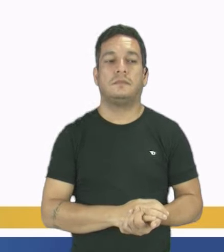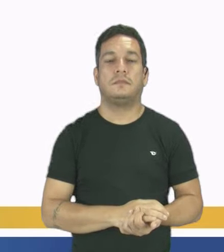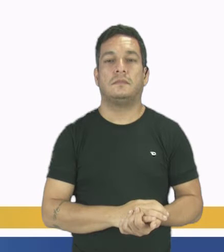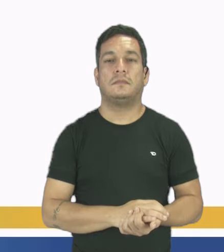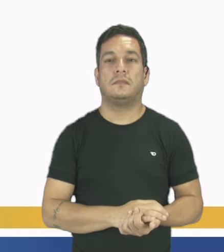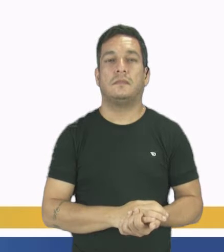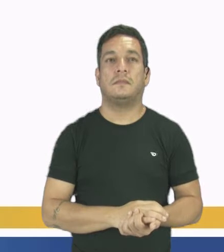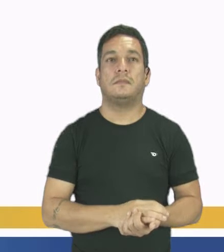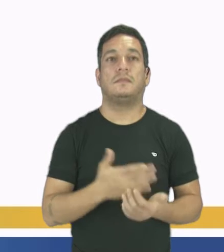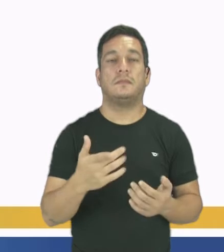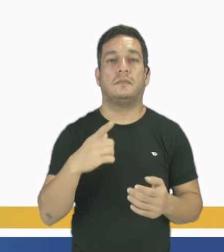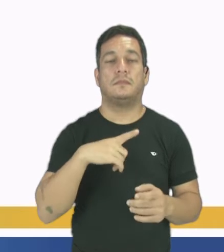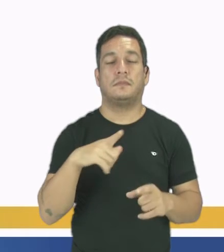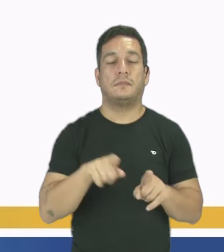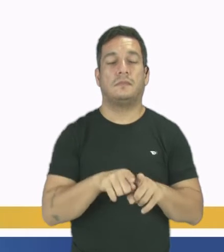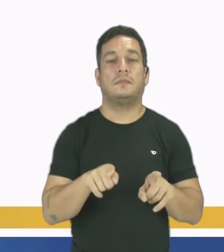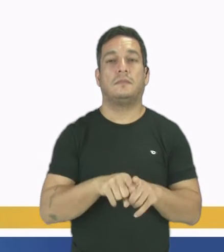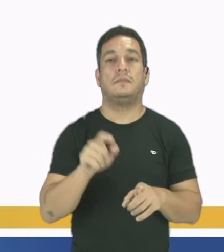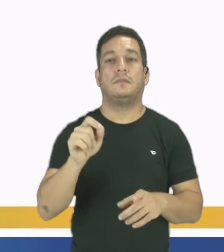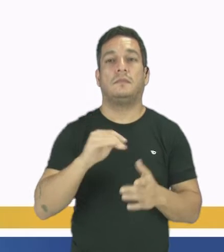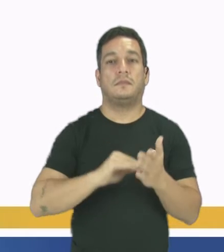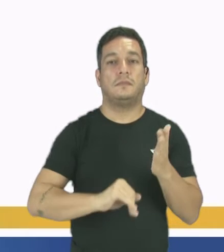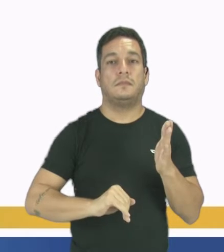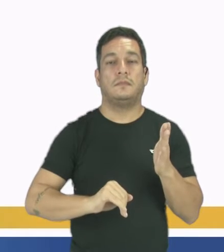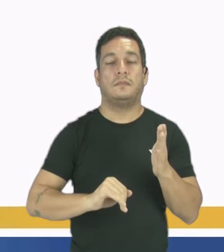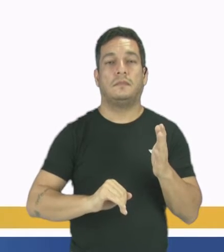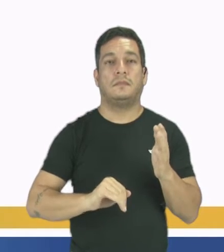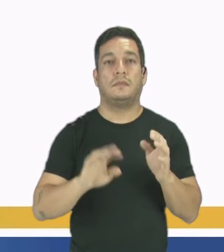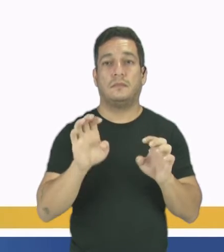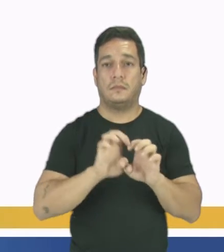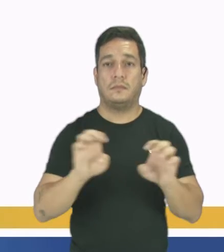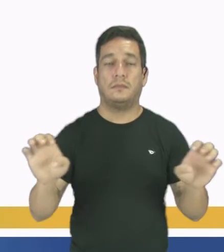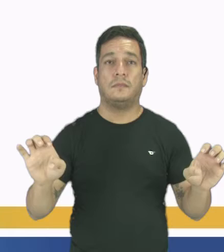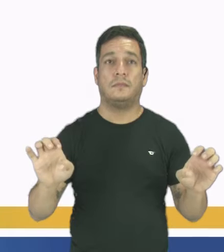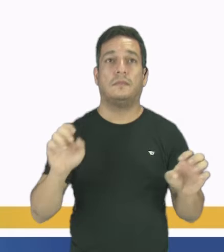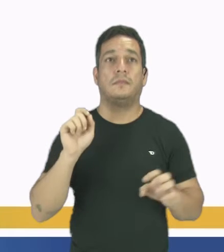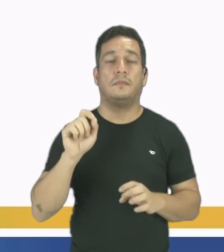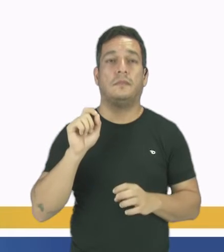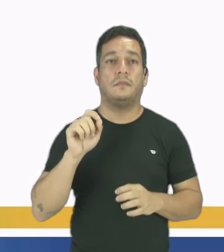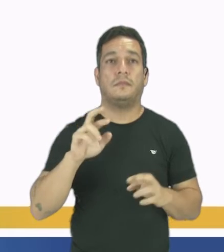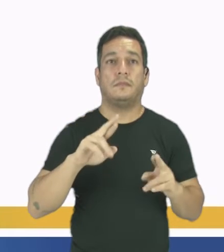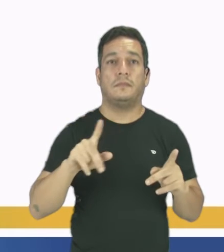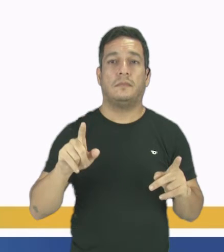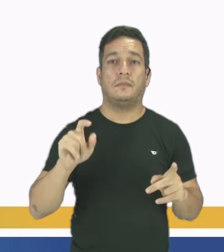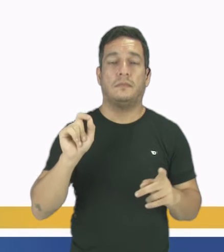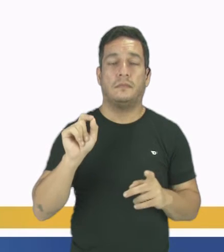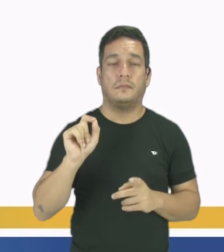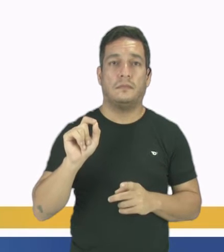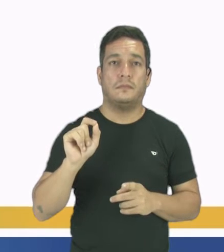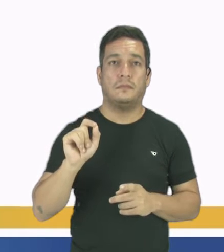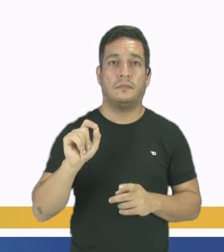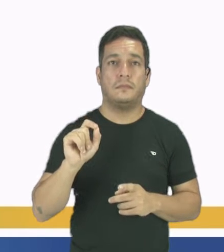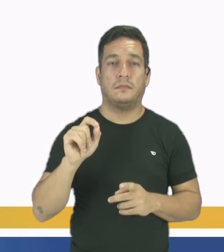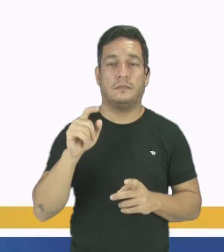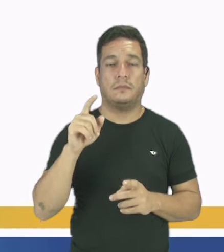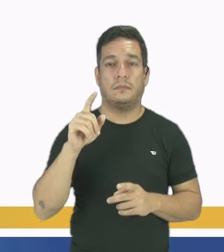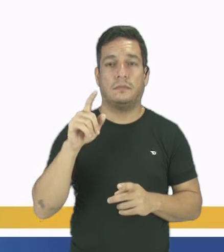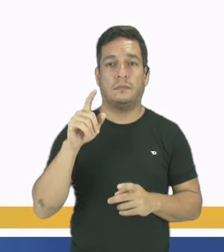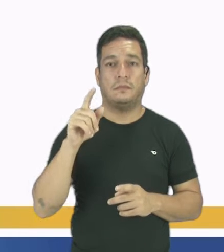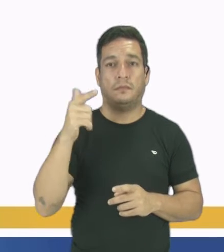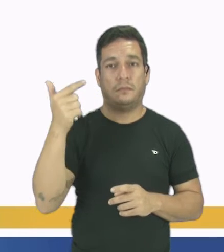igual forma, nós vamos também tirar dessa mesma equação a diferença do